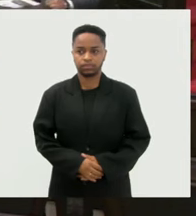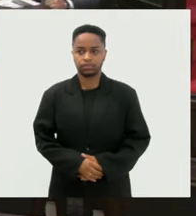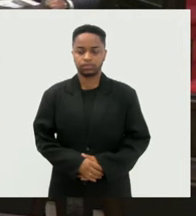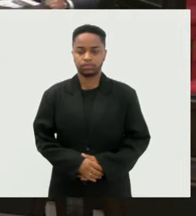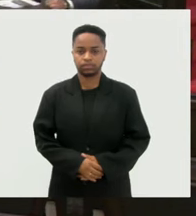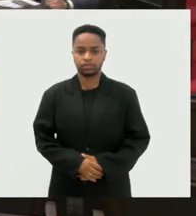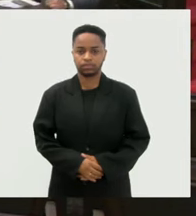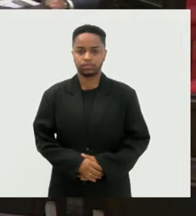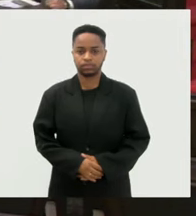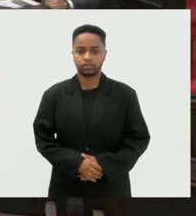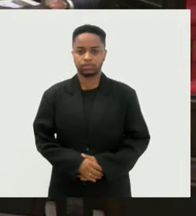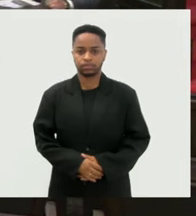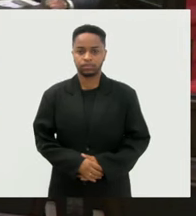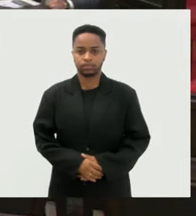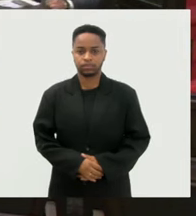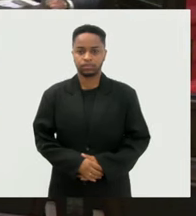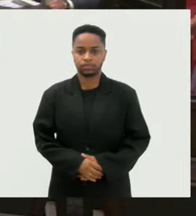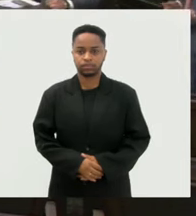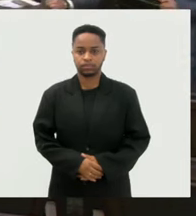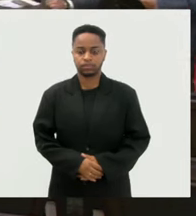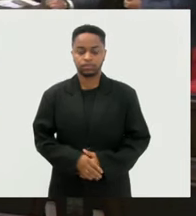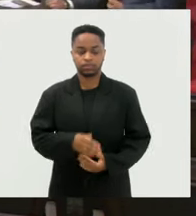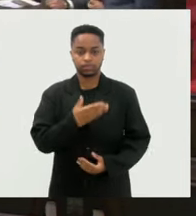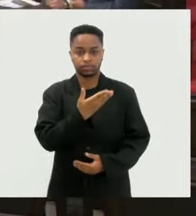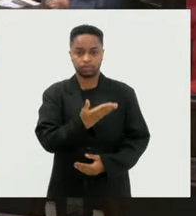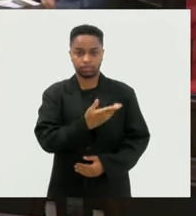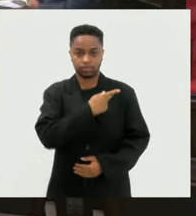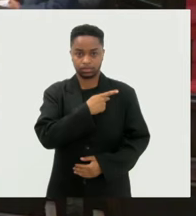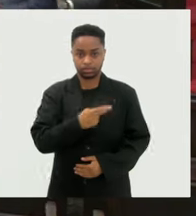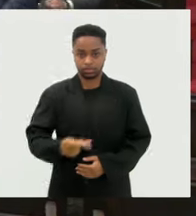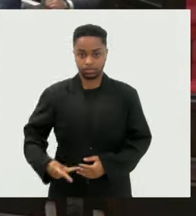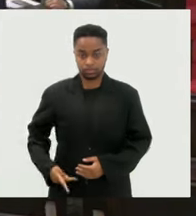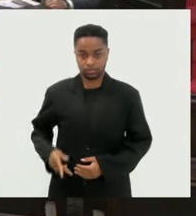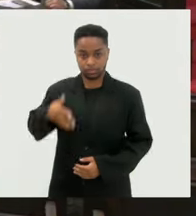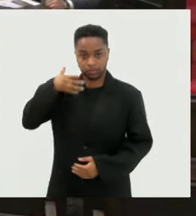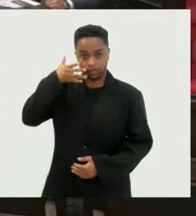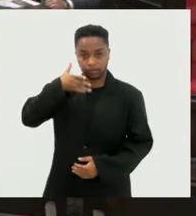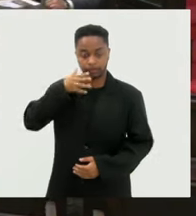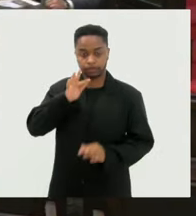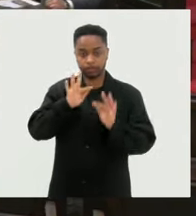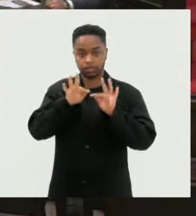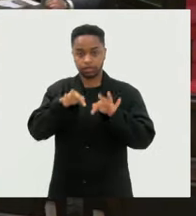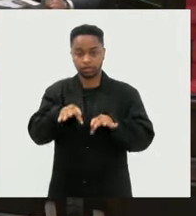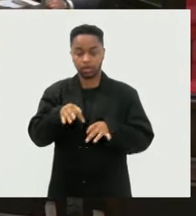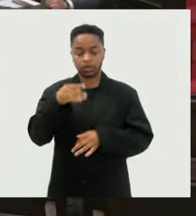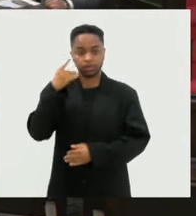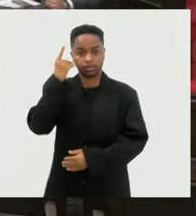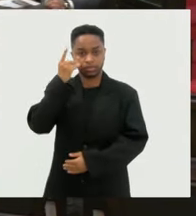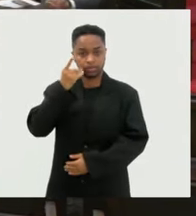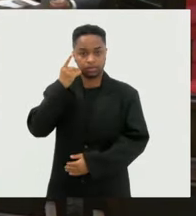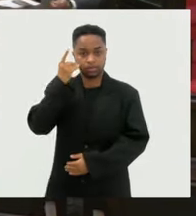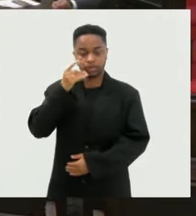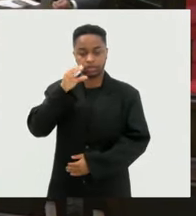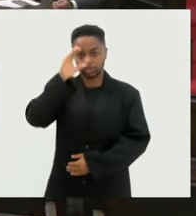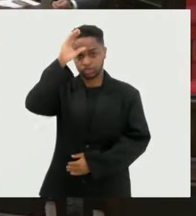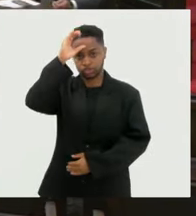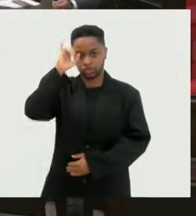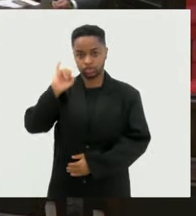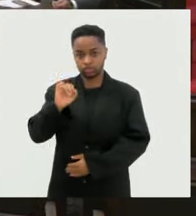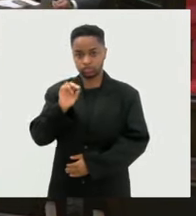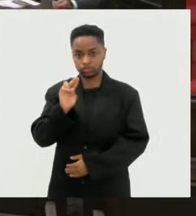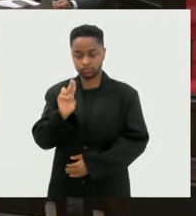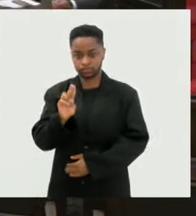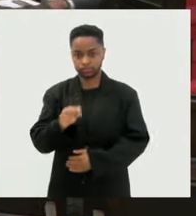Presidente do expediente final, deputada Tia Ju,